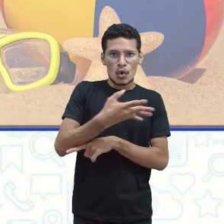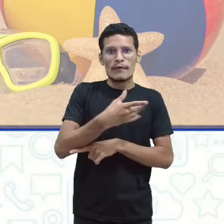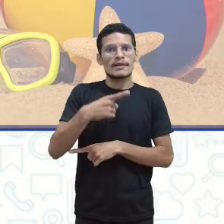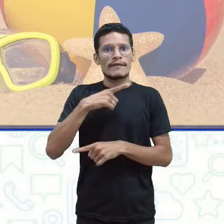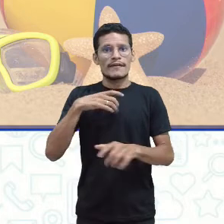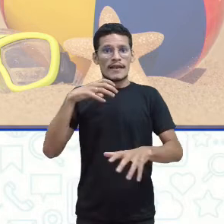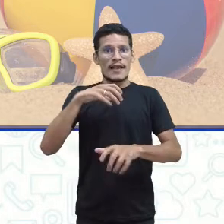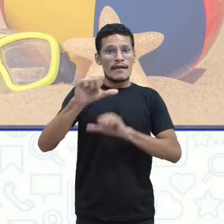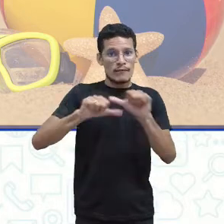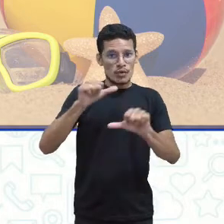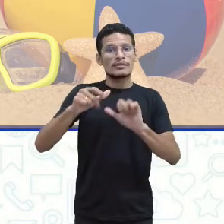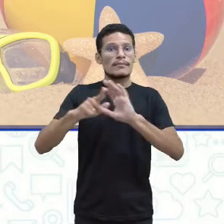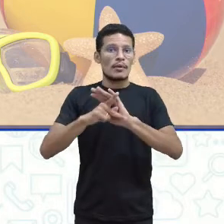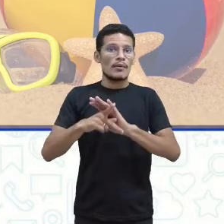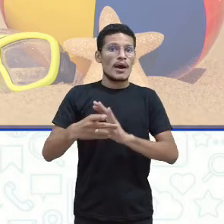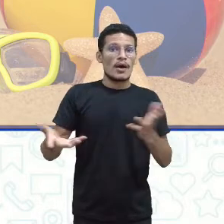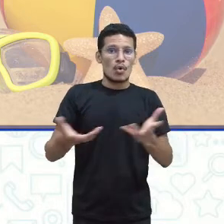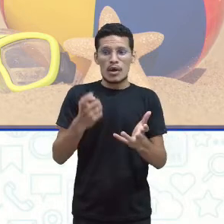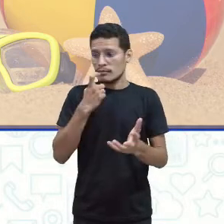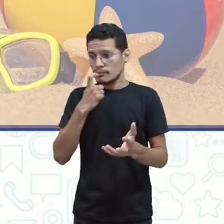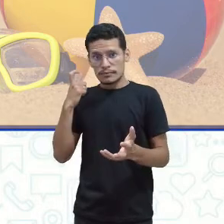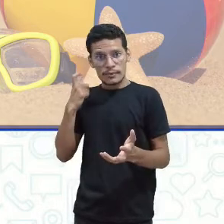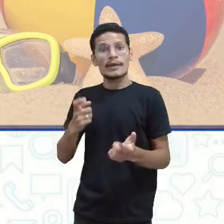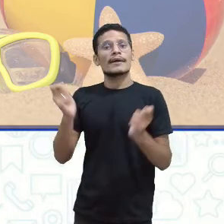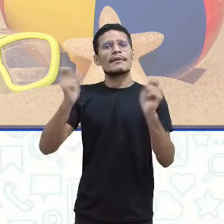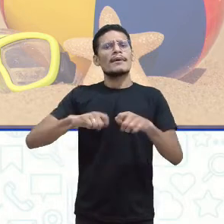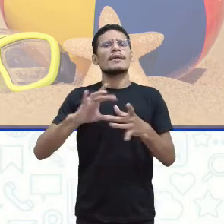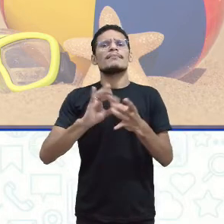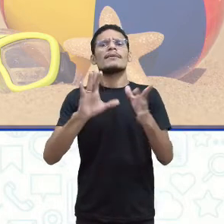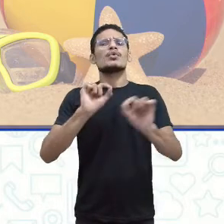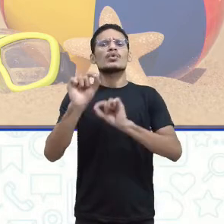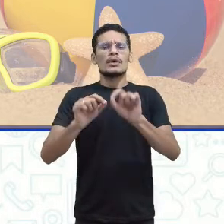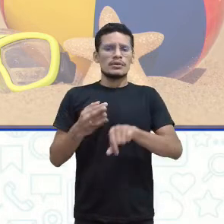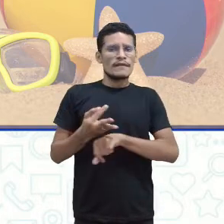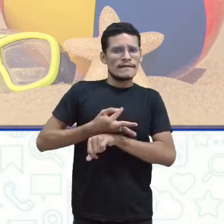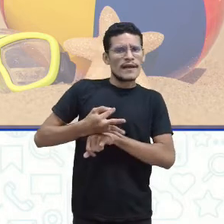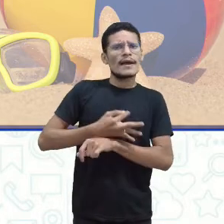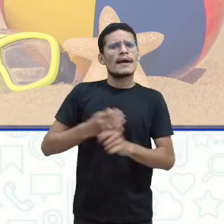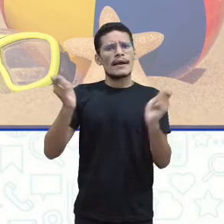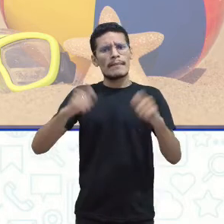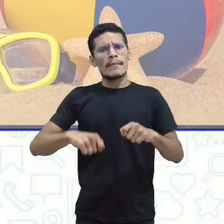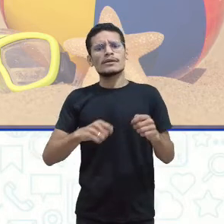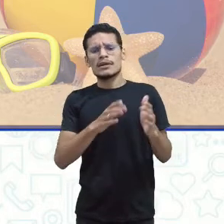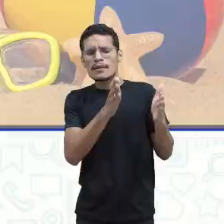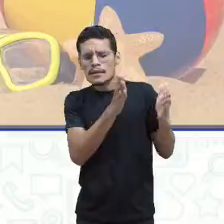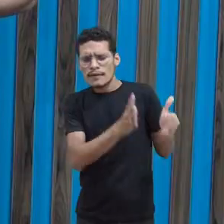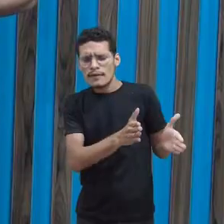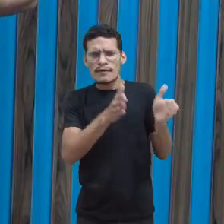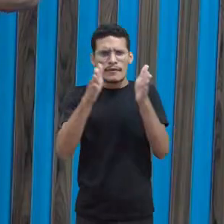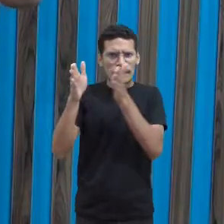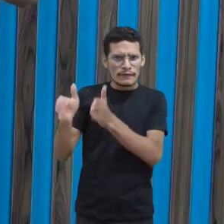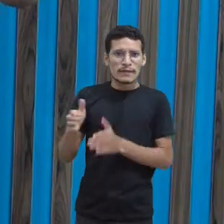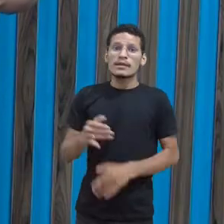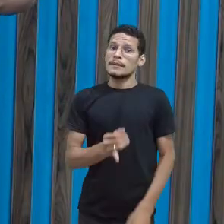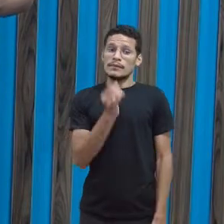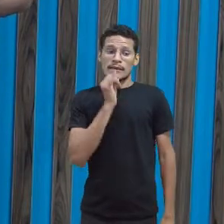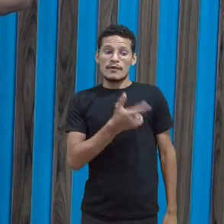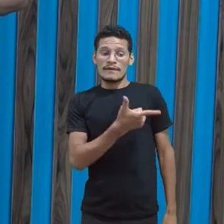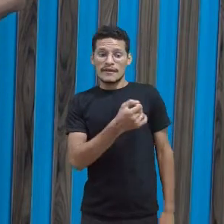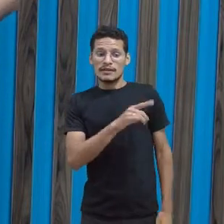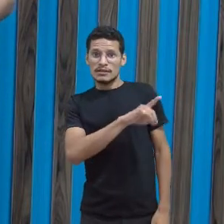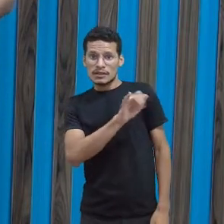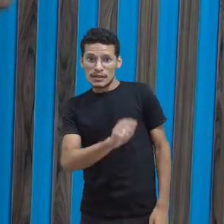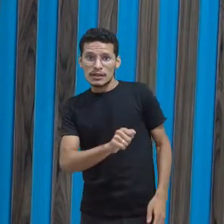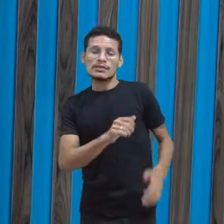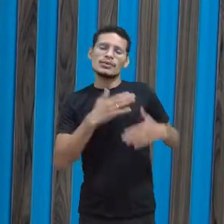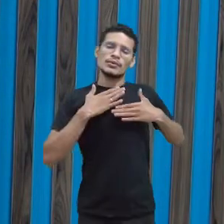recente que aconteceu, ela permite, por exemplo, que essas férias possam ser fracionadas. Então, você pode passar 20 dias